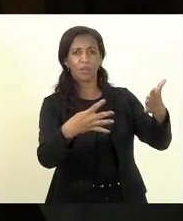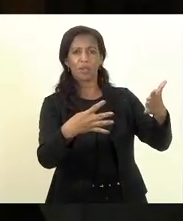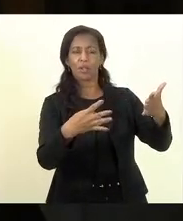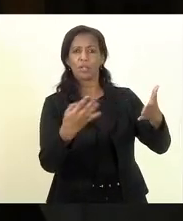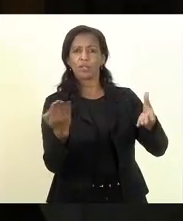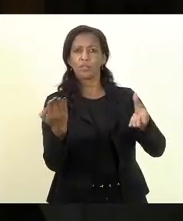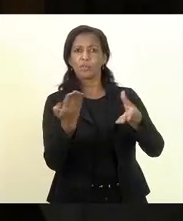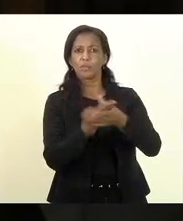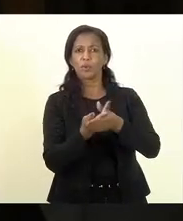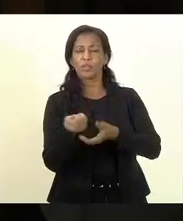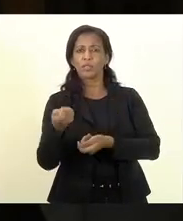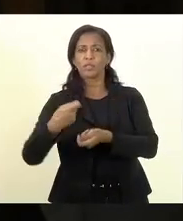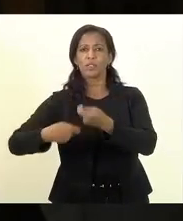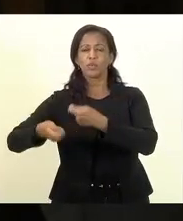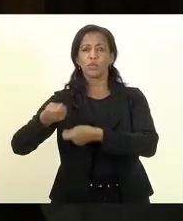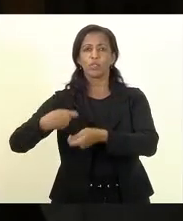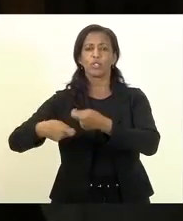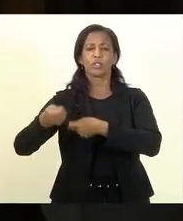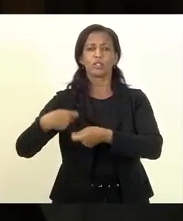administrativo e objeto dos contratos.